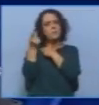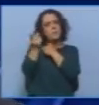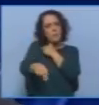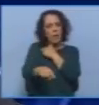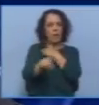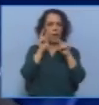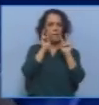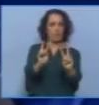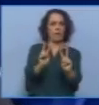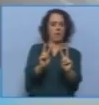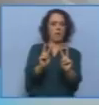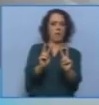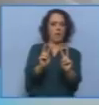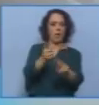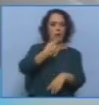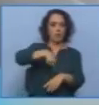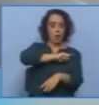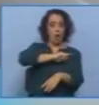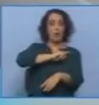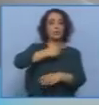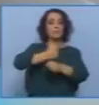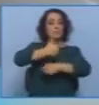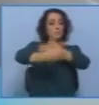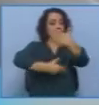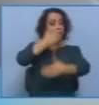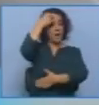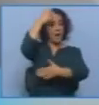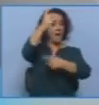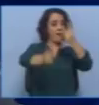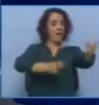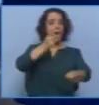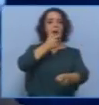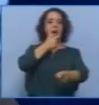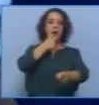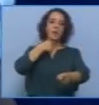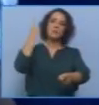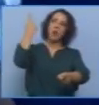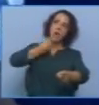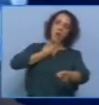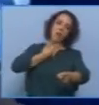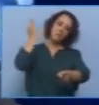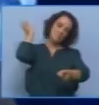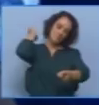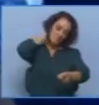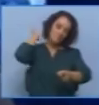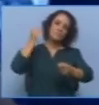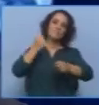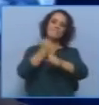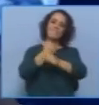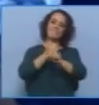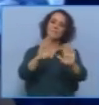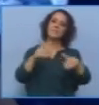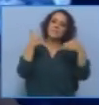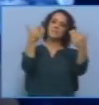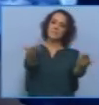que só podemos reinar servindo. O poder as responsabilidades,